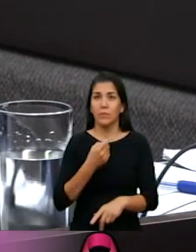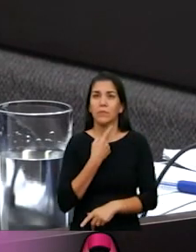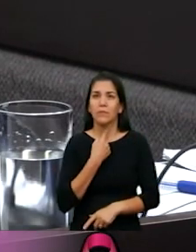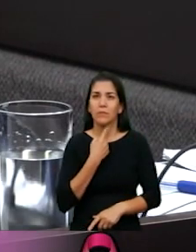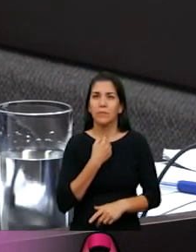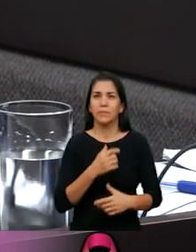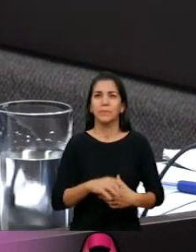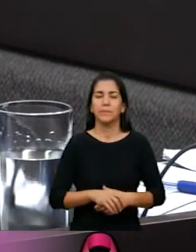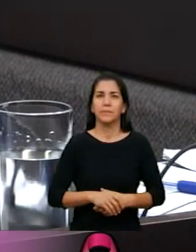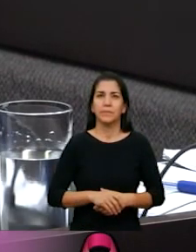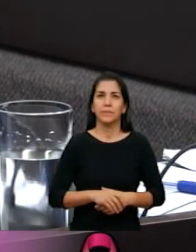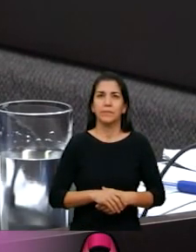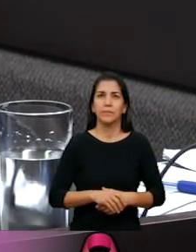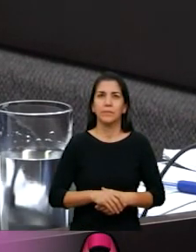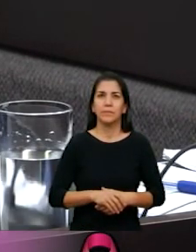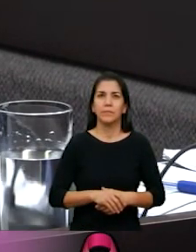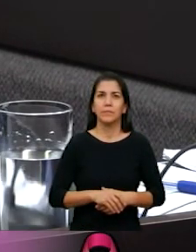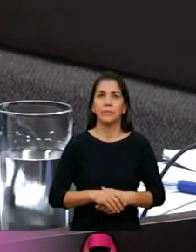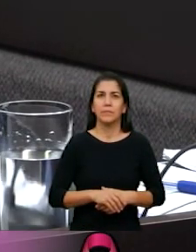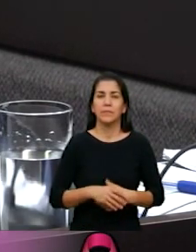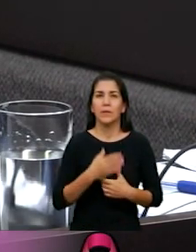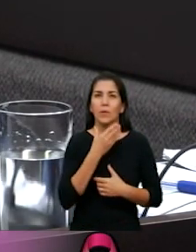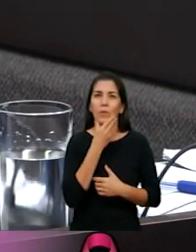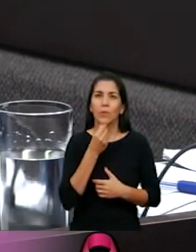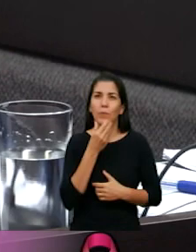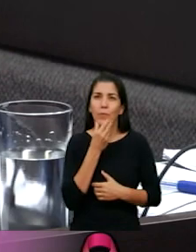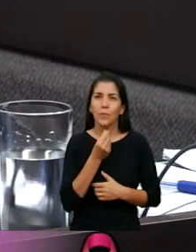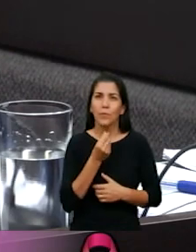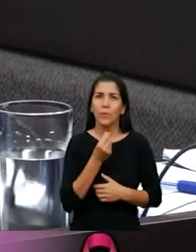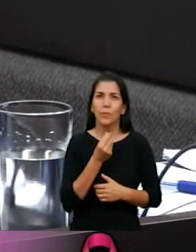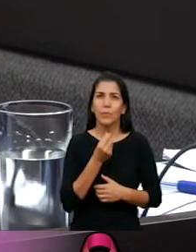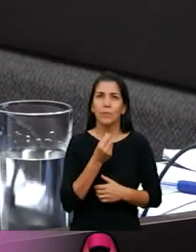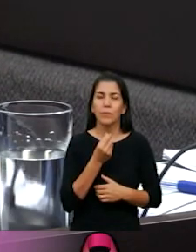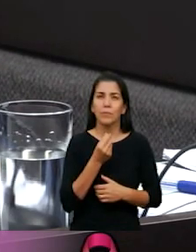população. Sua Excelência,